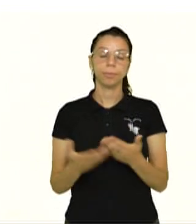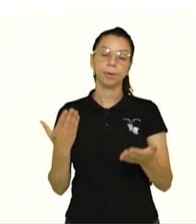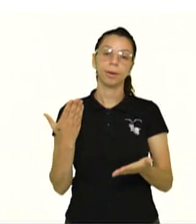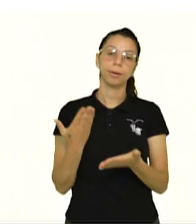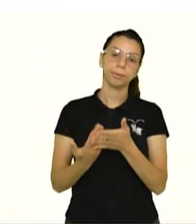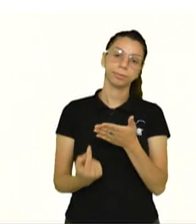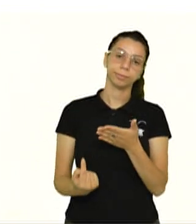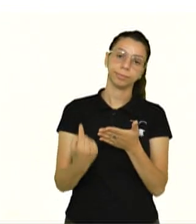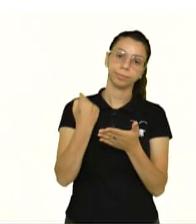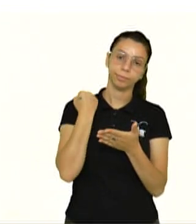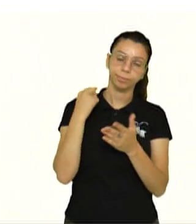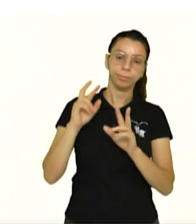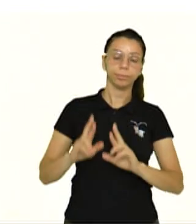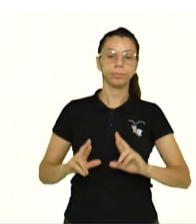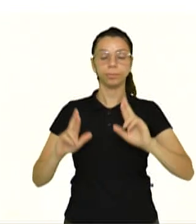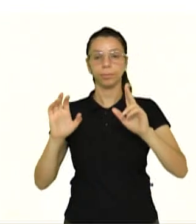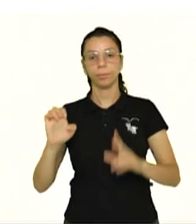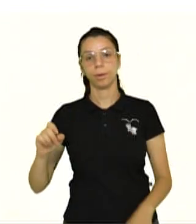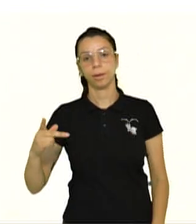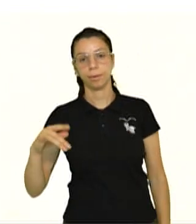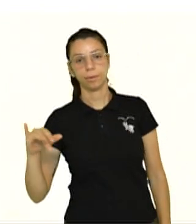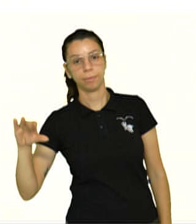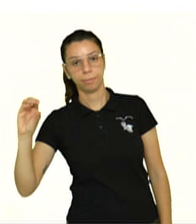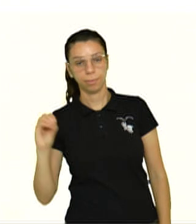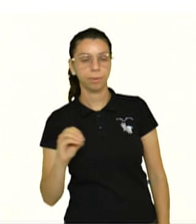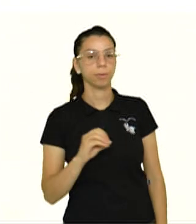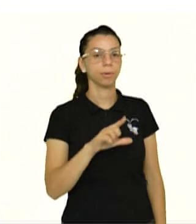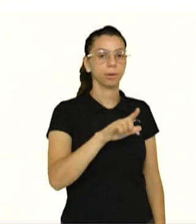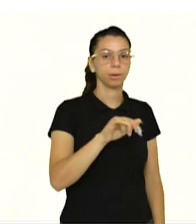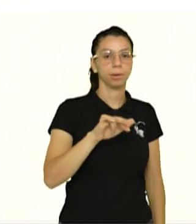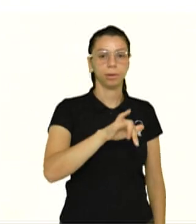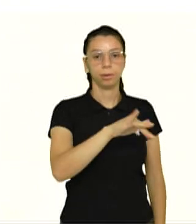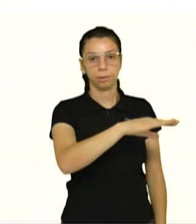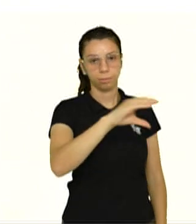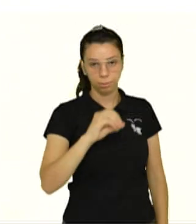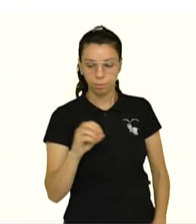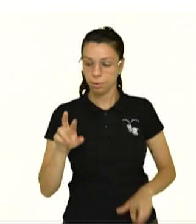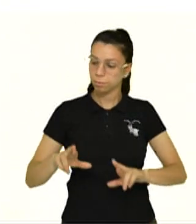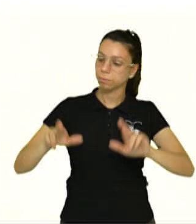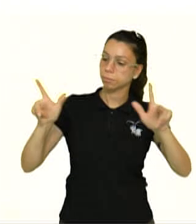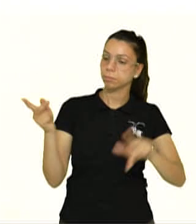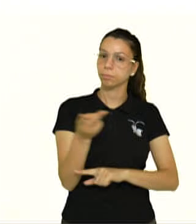passada a diferença entre épico e lírico, né?